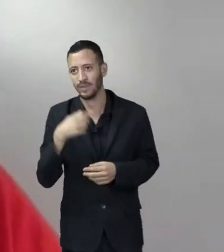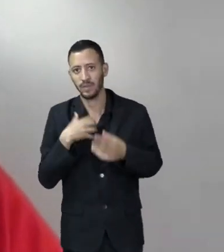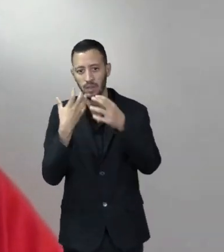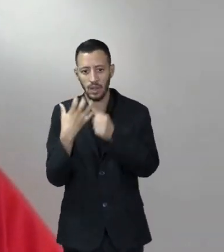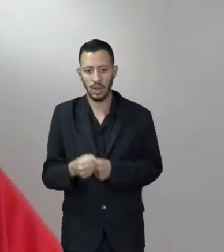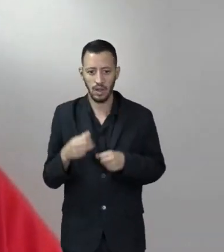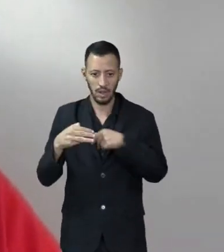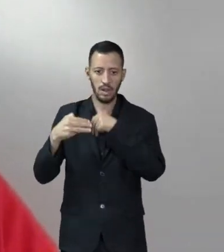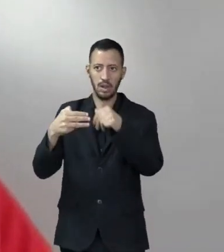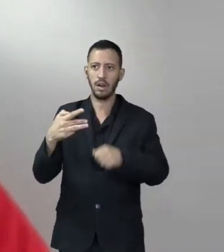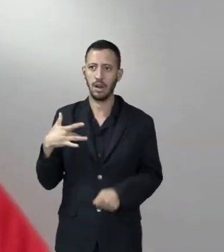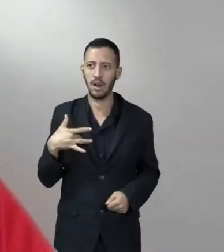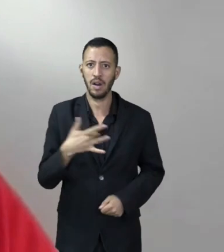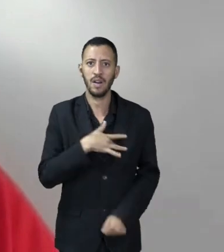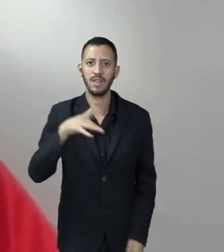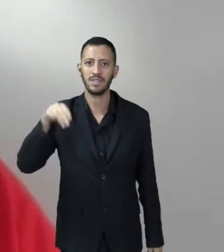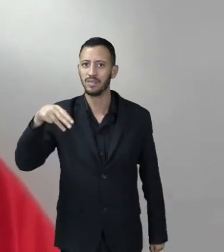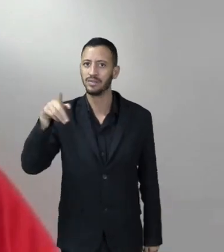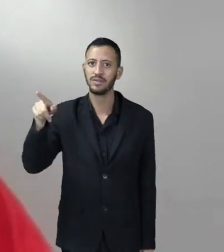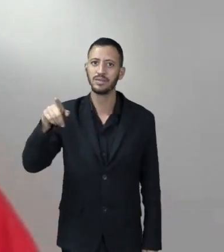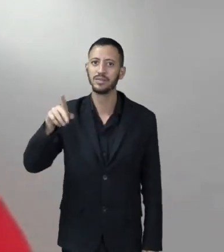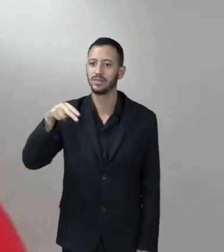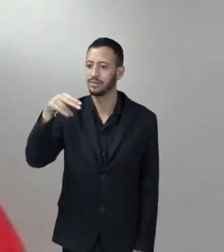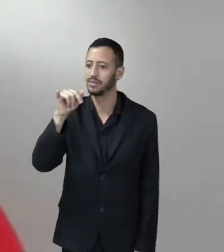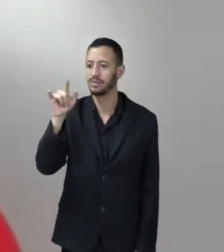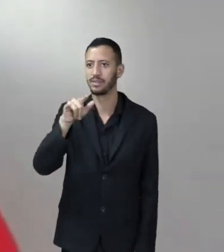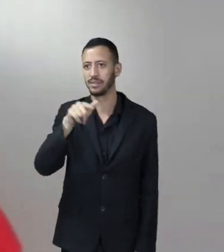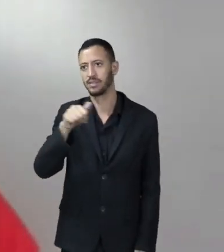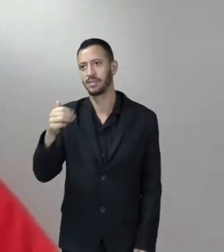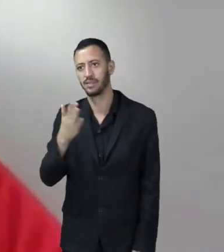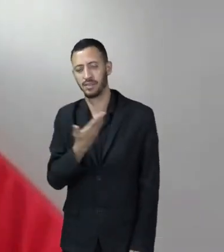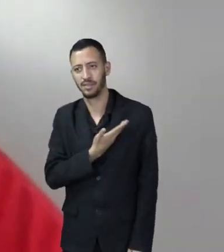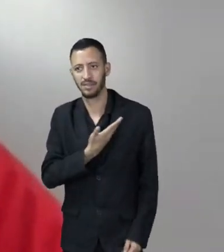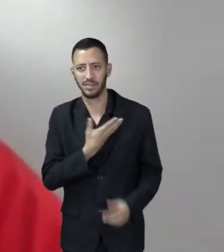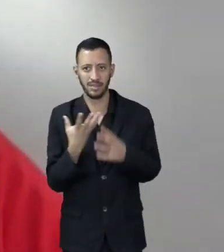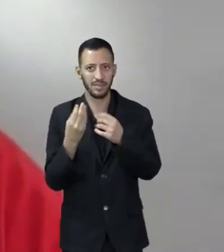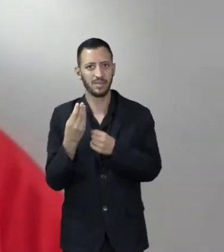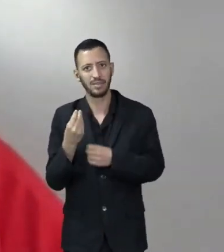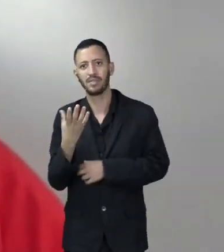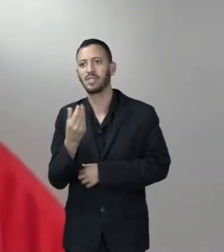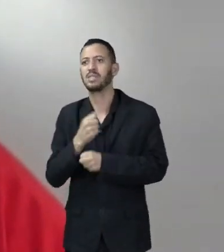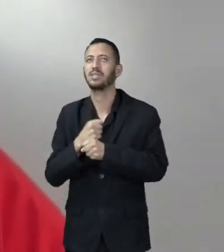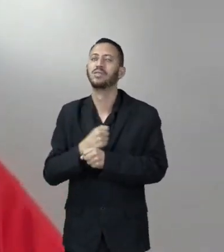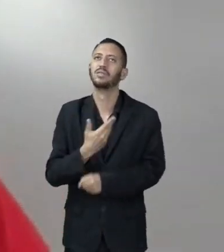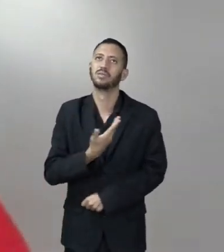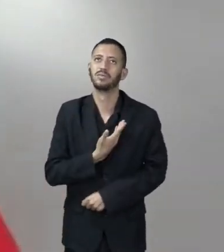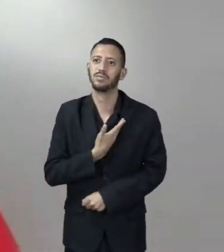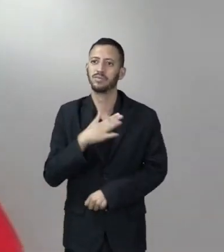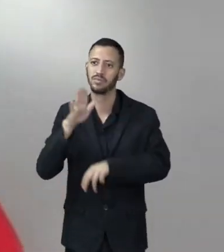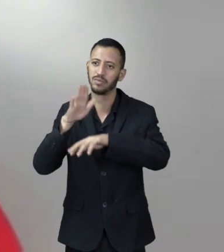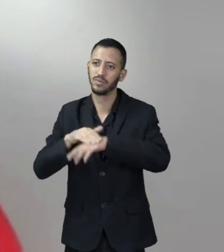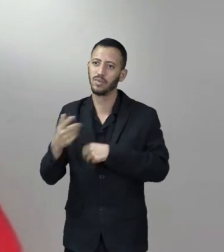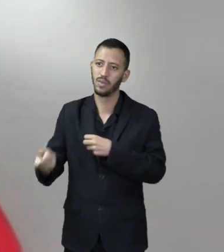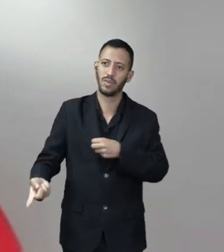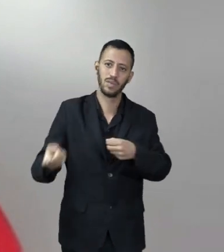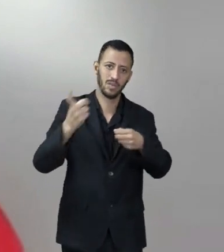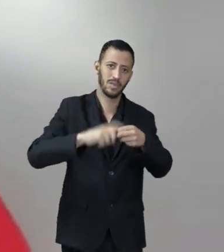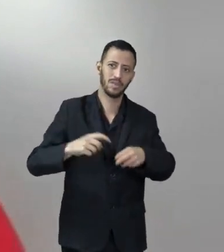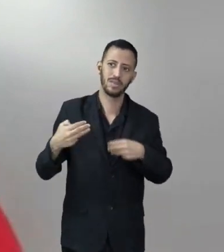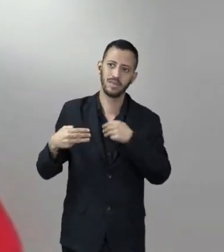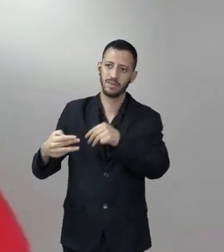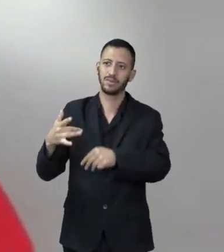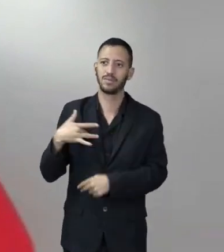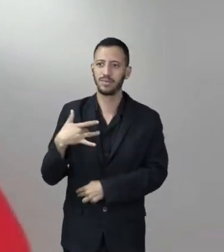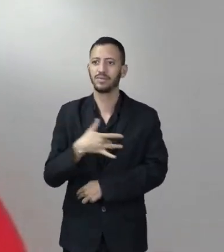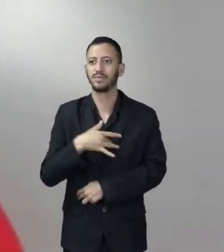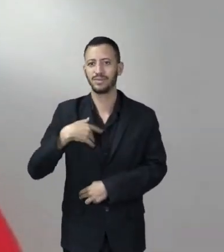o Ministério da Saúde, e a doutora Etel Maciel, que já é uma colega aí de muitos, uma amiga de muitos anos, ela me chama para voltar para o Ministério da Saúde,